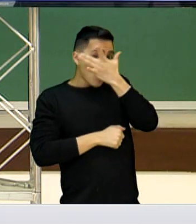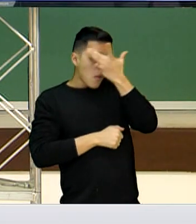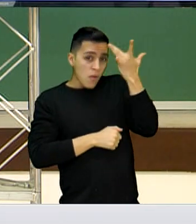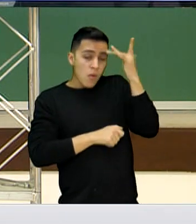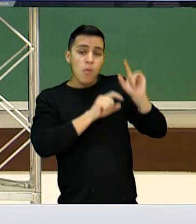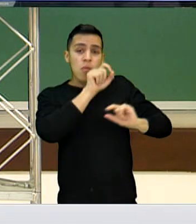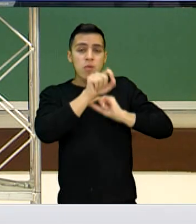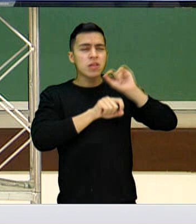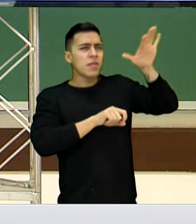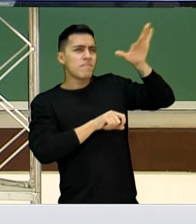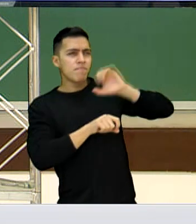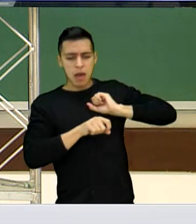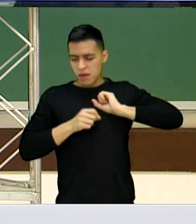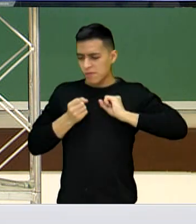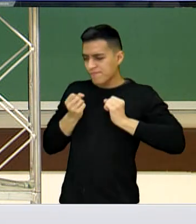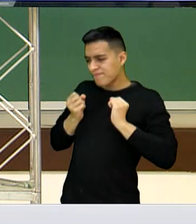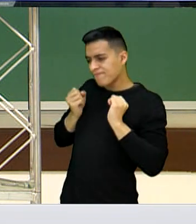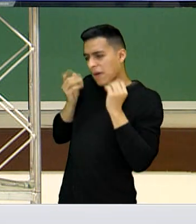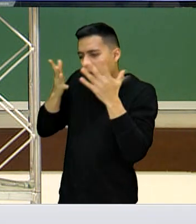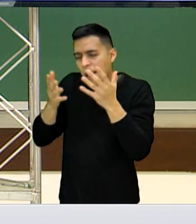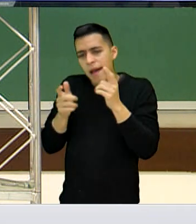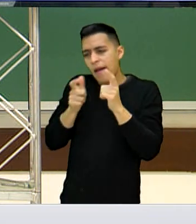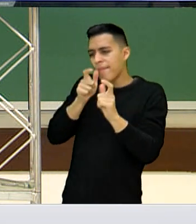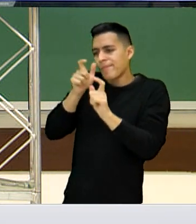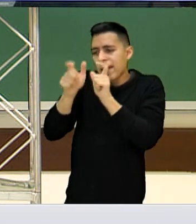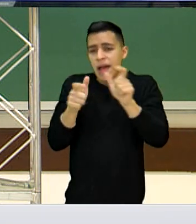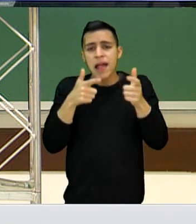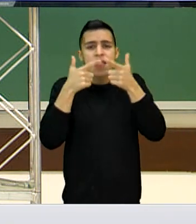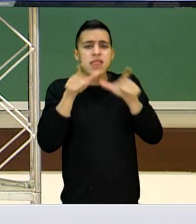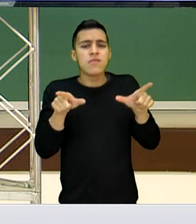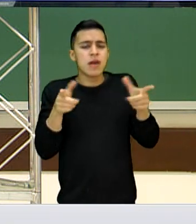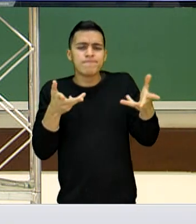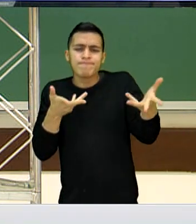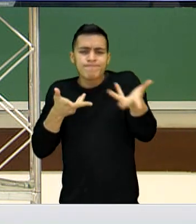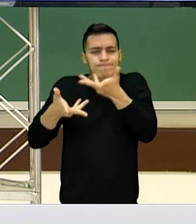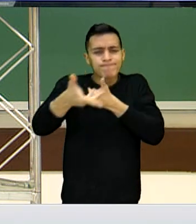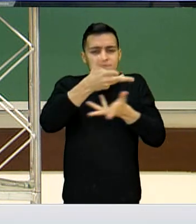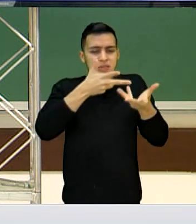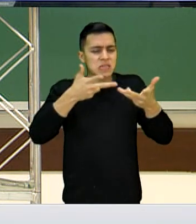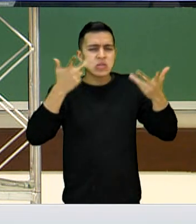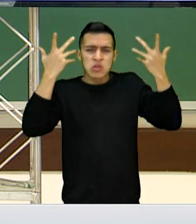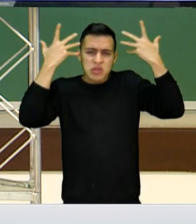que provoca esse fenômeno. Então, a língua é dinâmica. E aí, nessa